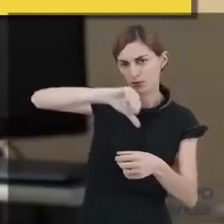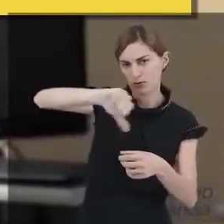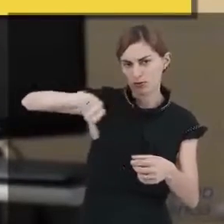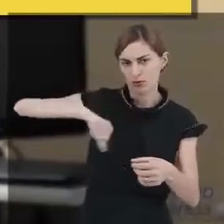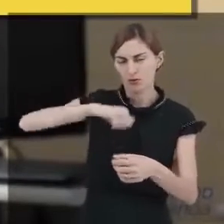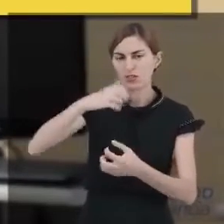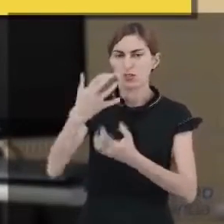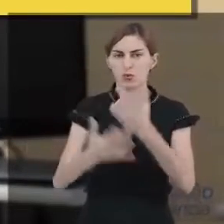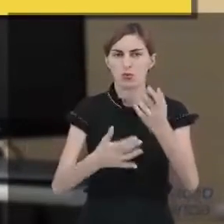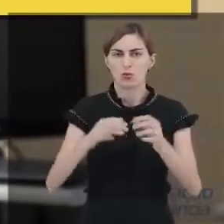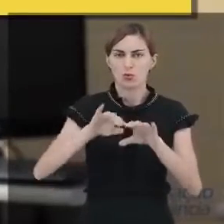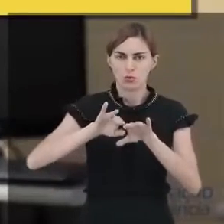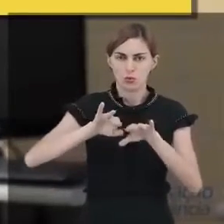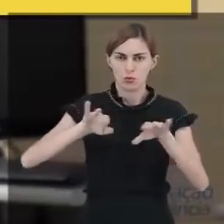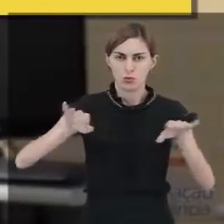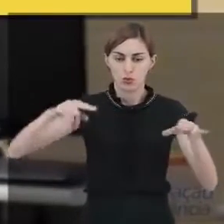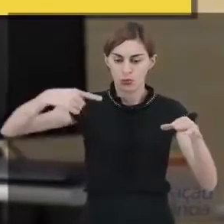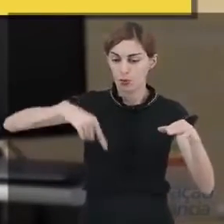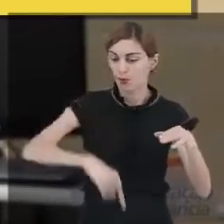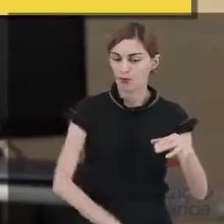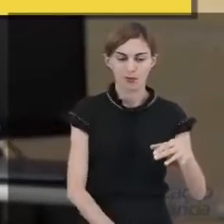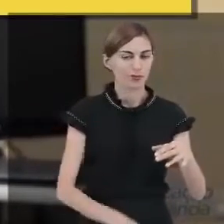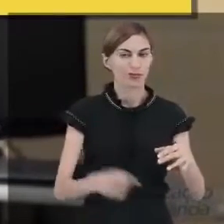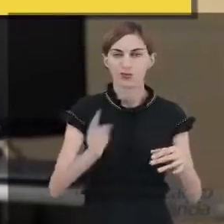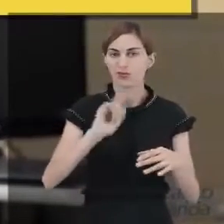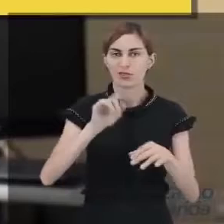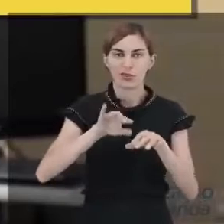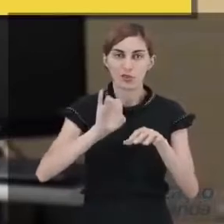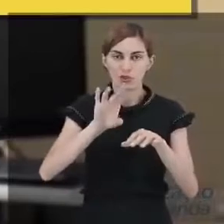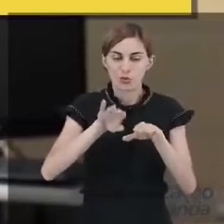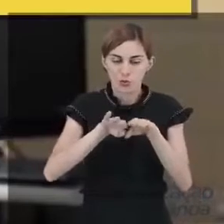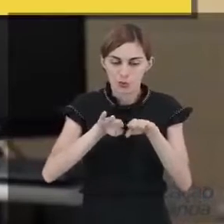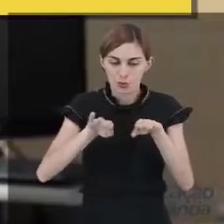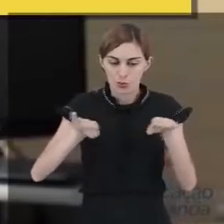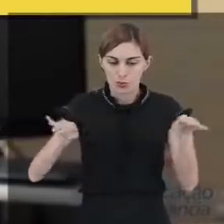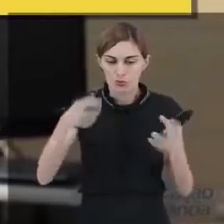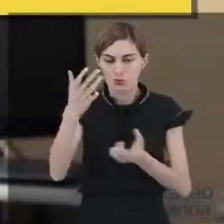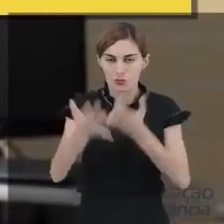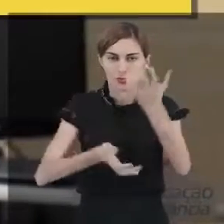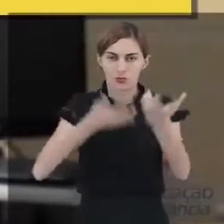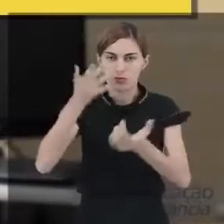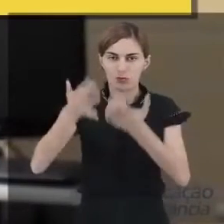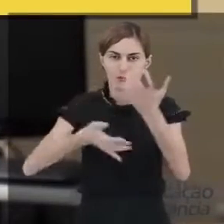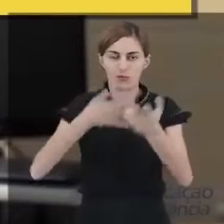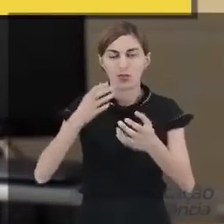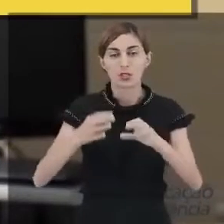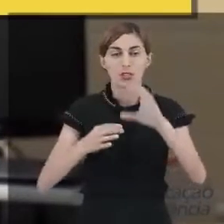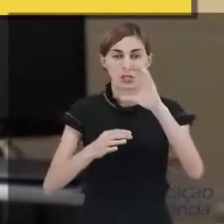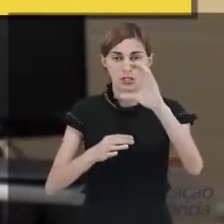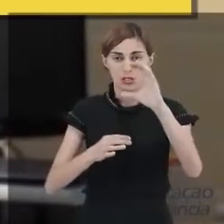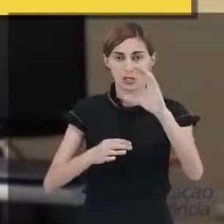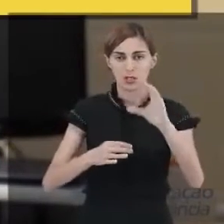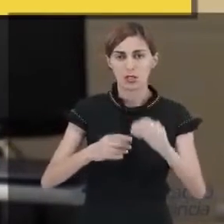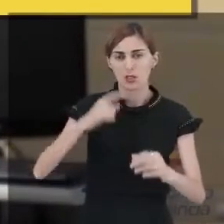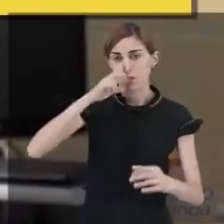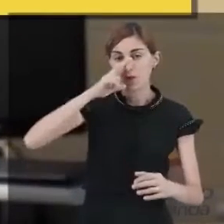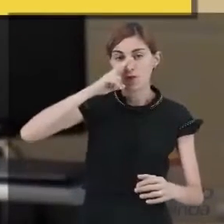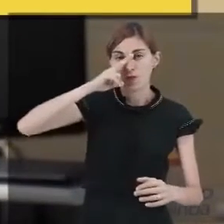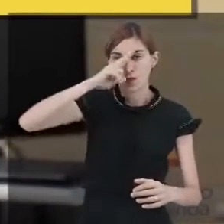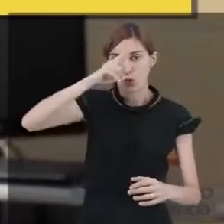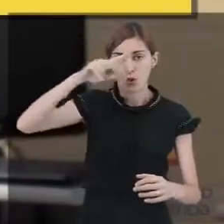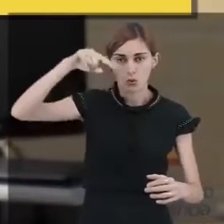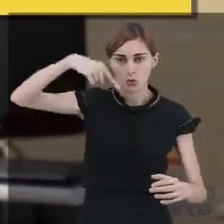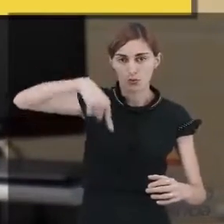na superfície e não queimam em profundidade, tá? E de classe C são os fogos em material elétrico. Então não confundir